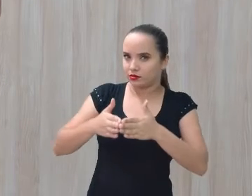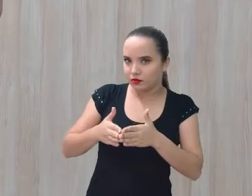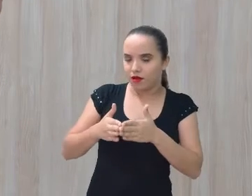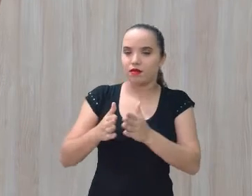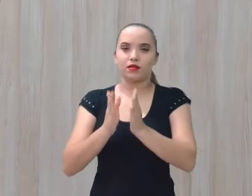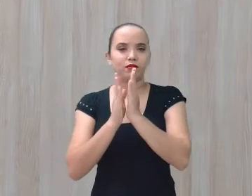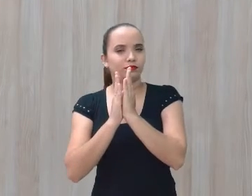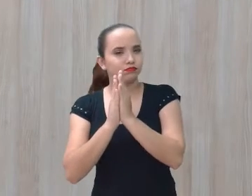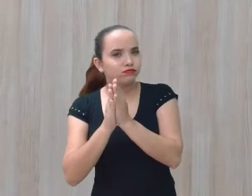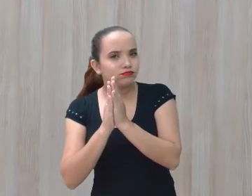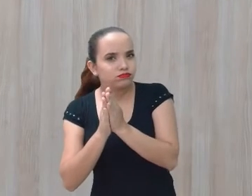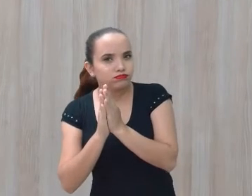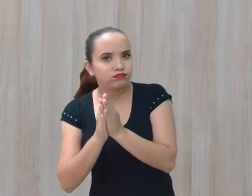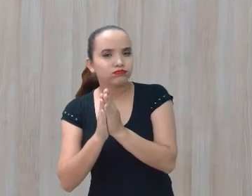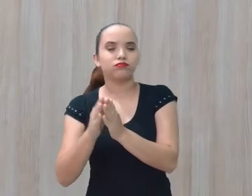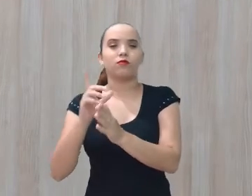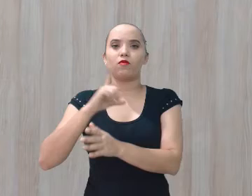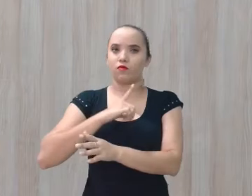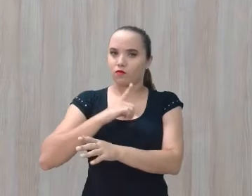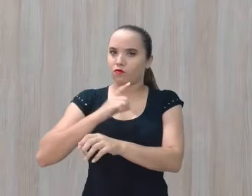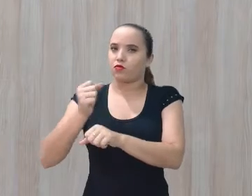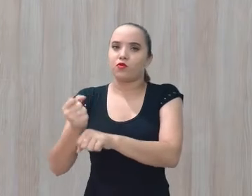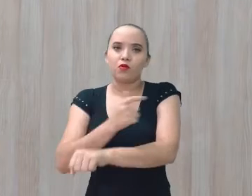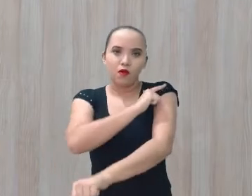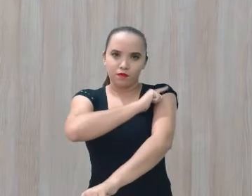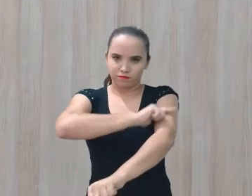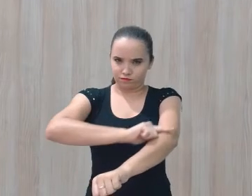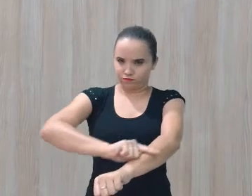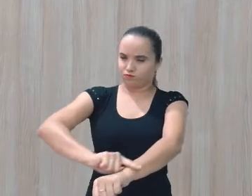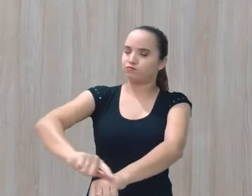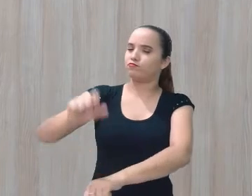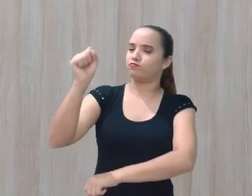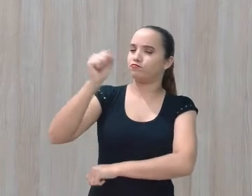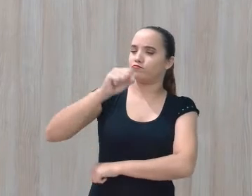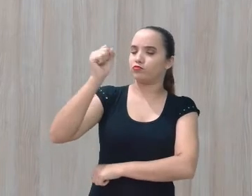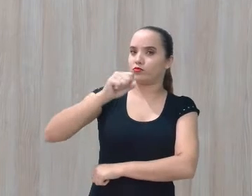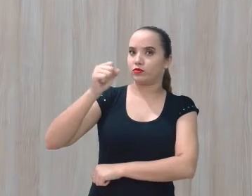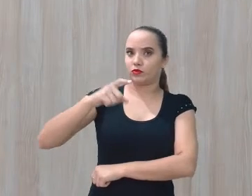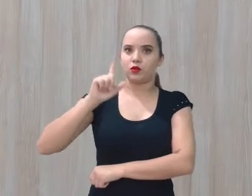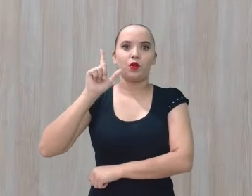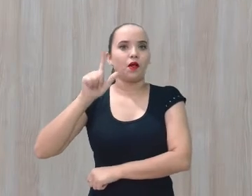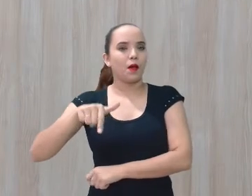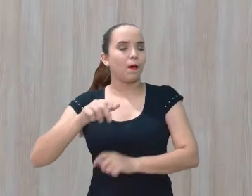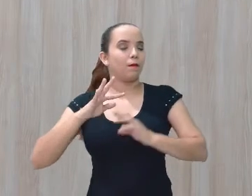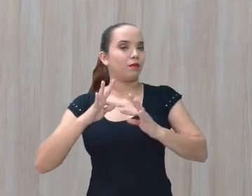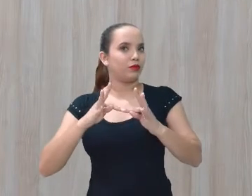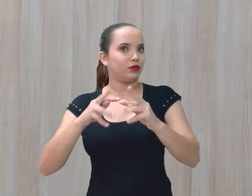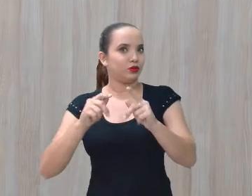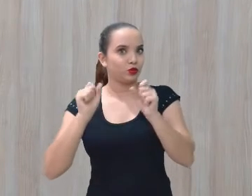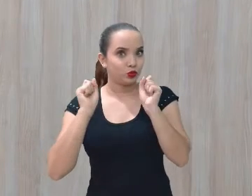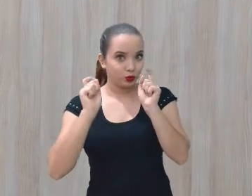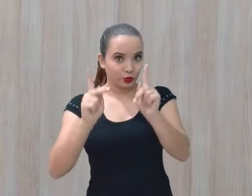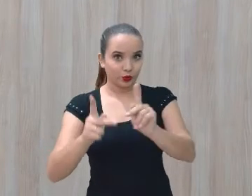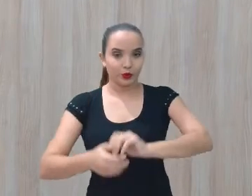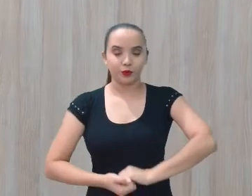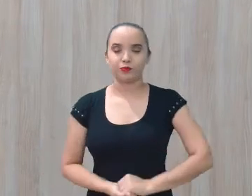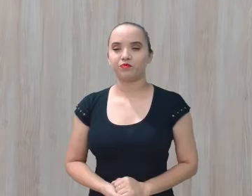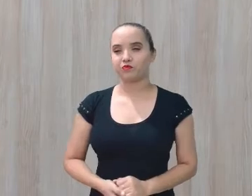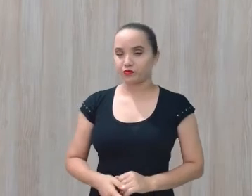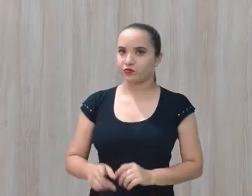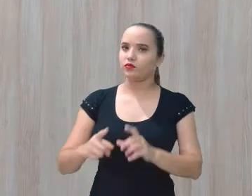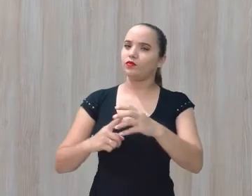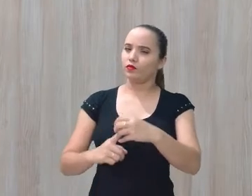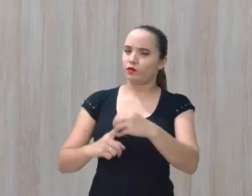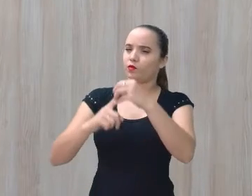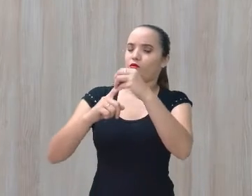ser educado o máximo. A educação, ela serve para todos os lugares, tá? E principalmente